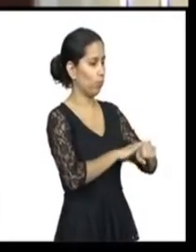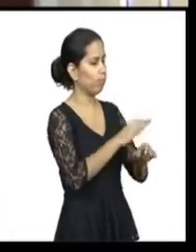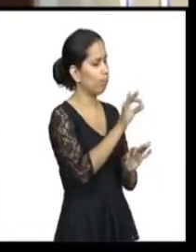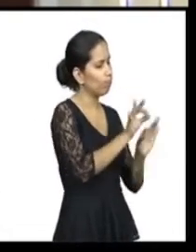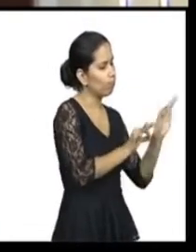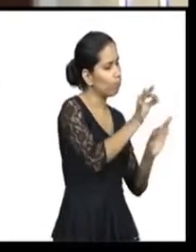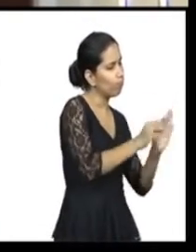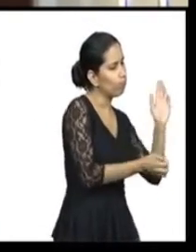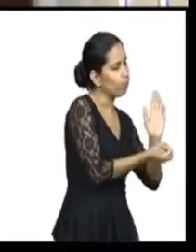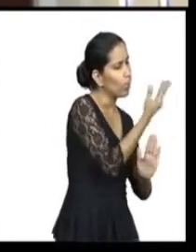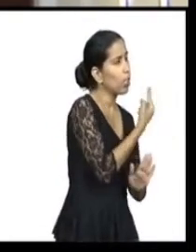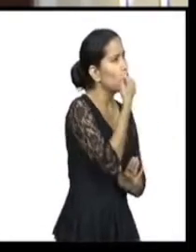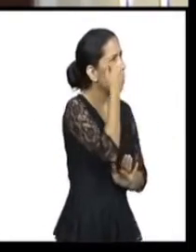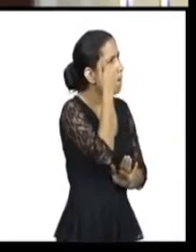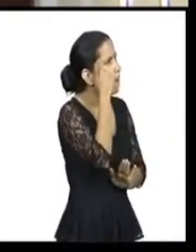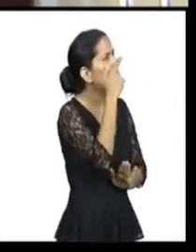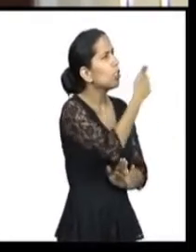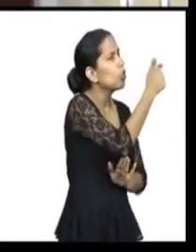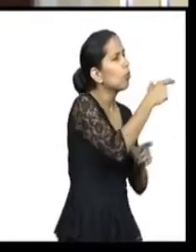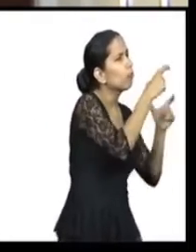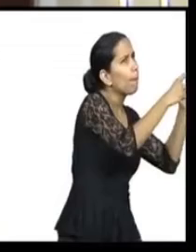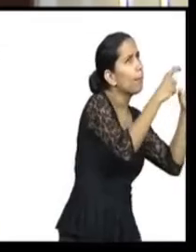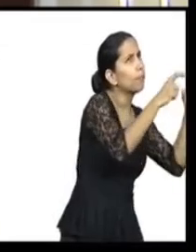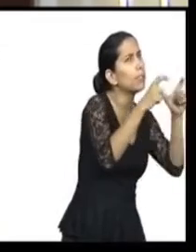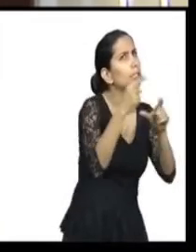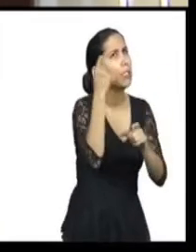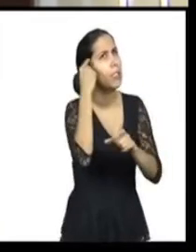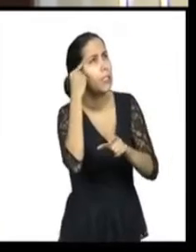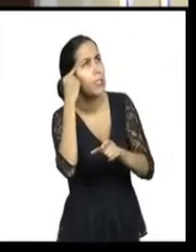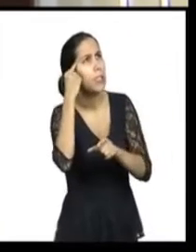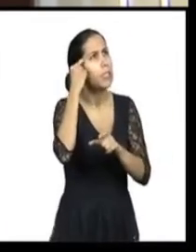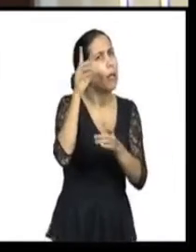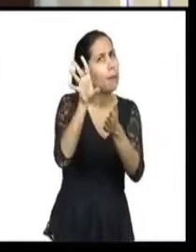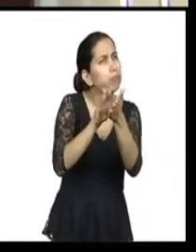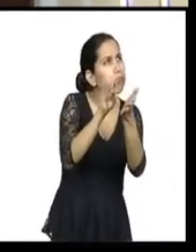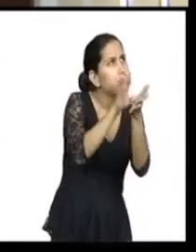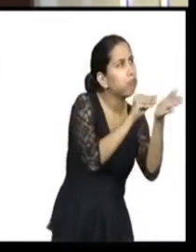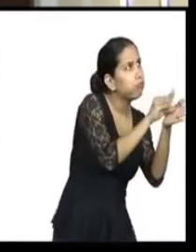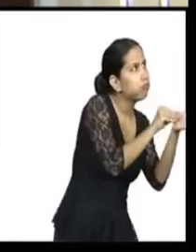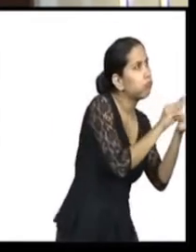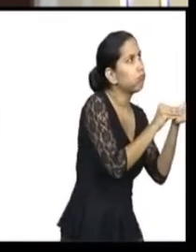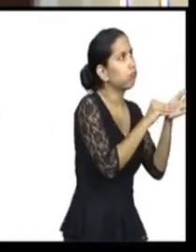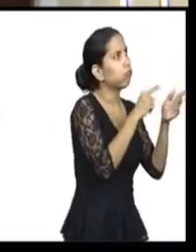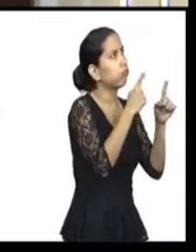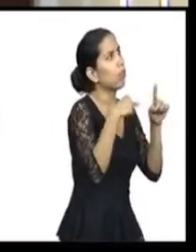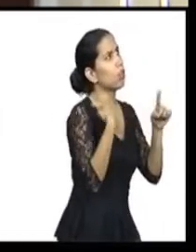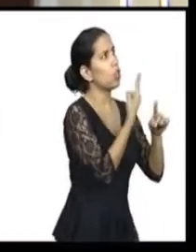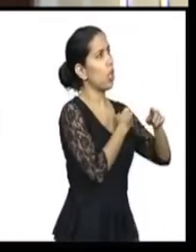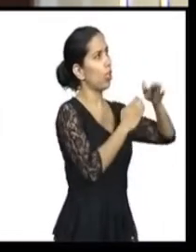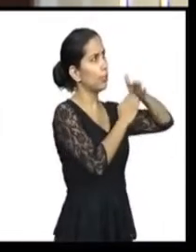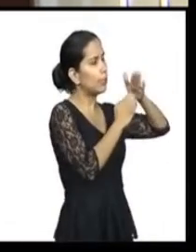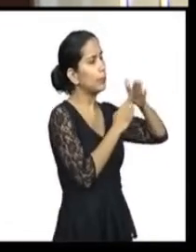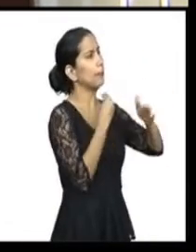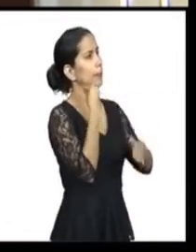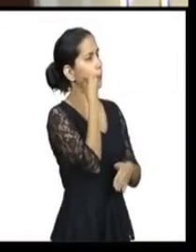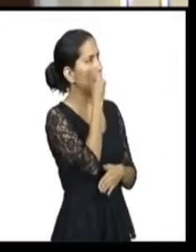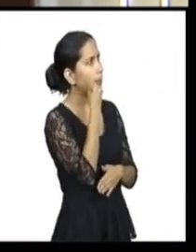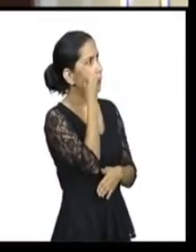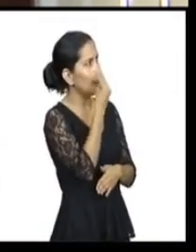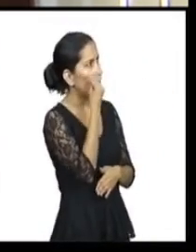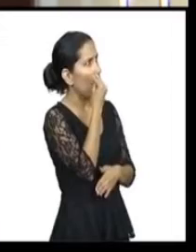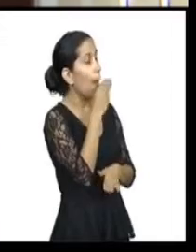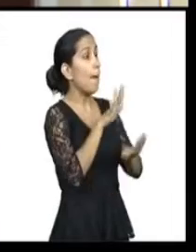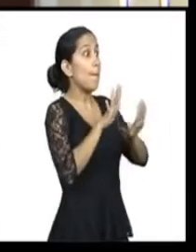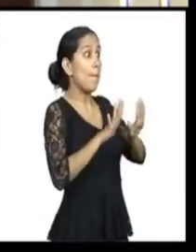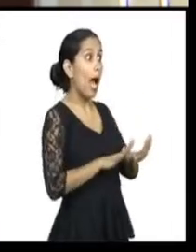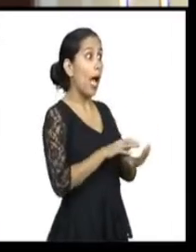o que já foi feito na mineração em outras minas, que é baseado em normas e a grande experiência que nossa empresa tem. Mas cada mina tem a sua especificidade,